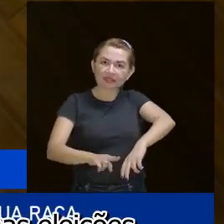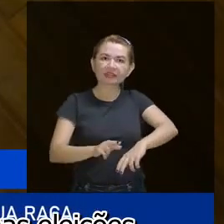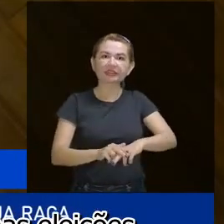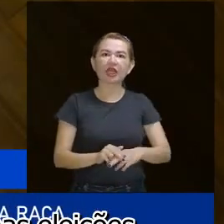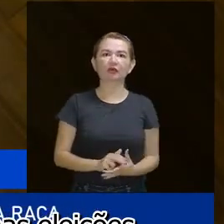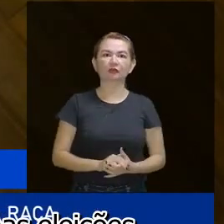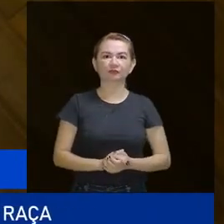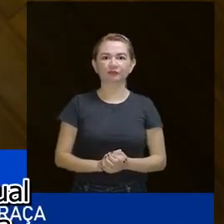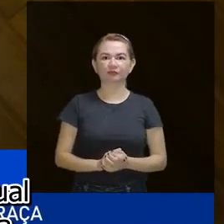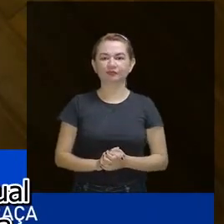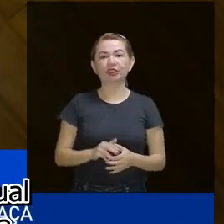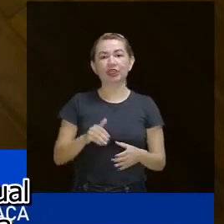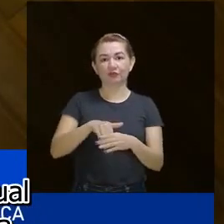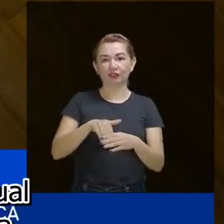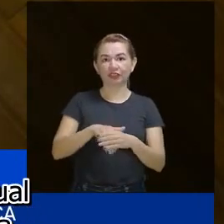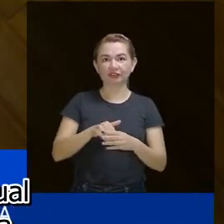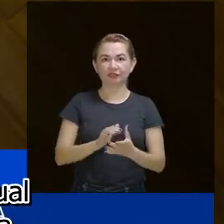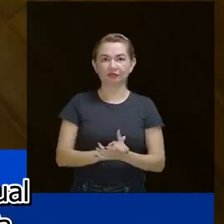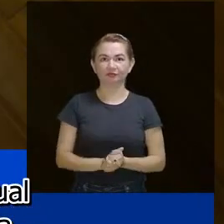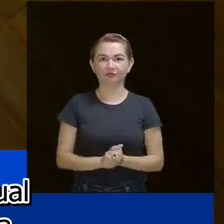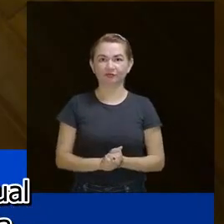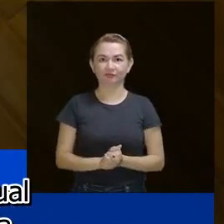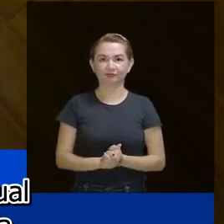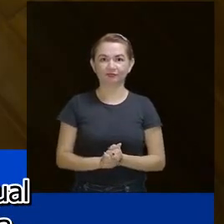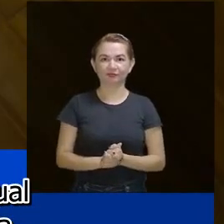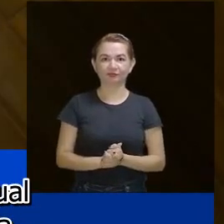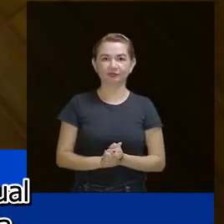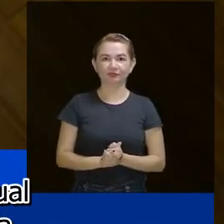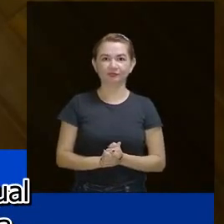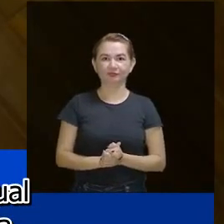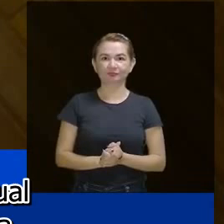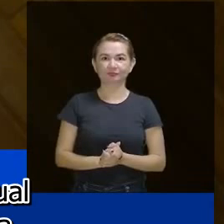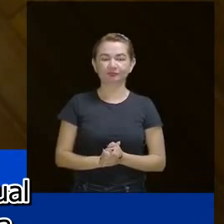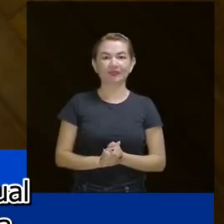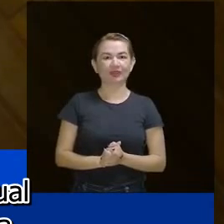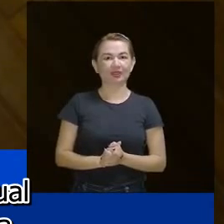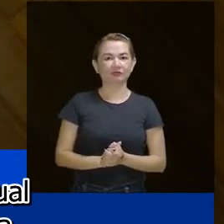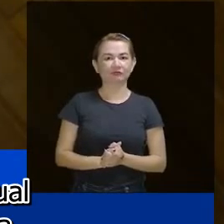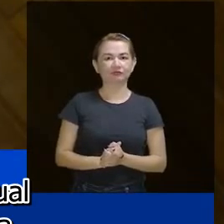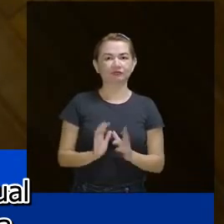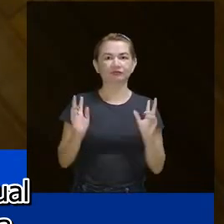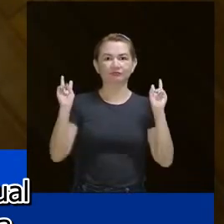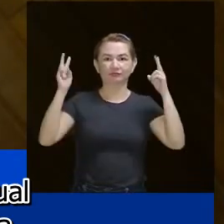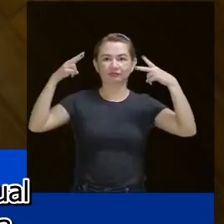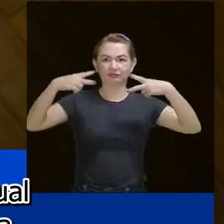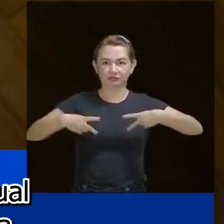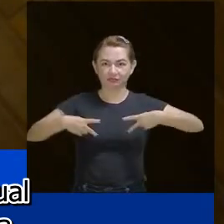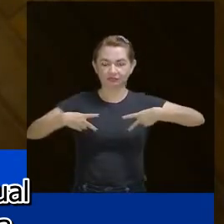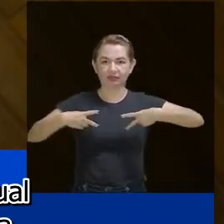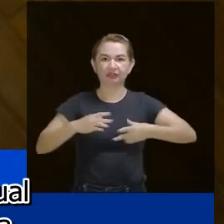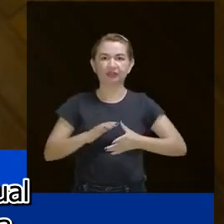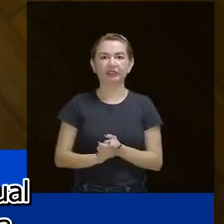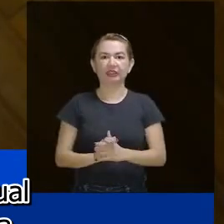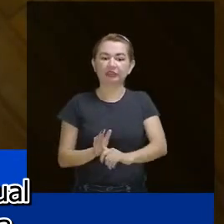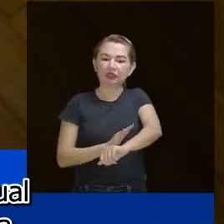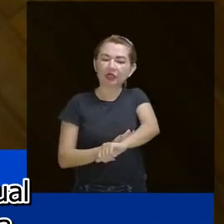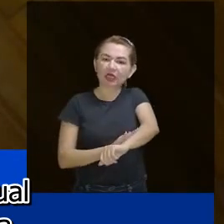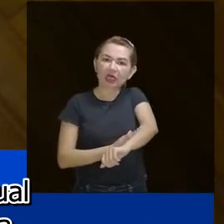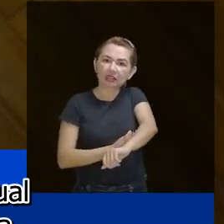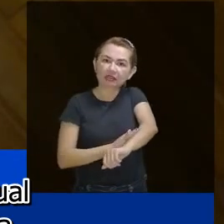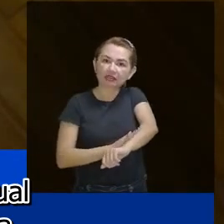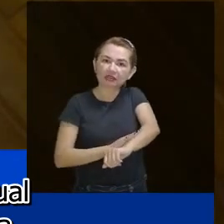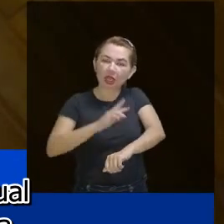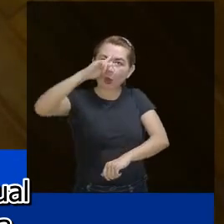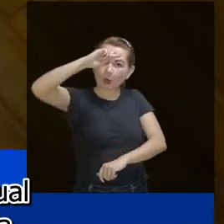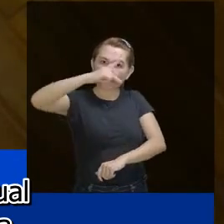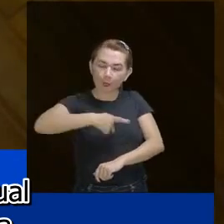eleições. A autodeclaração racial é um processo pelo qual a pessoa identifica a sua própria